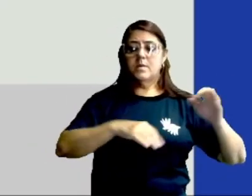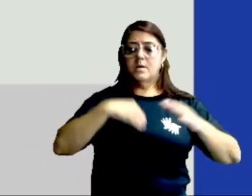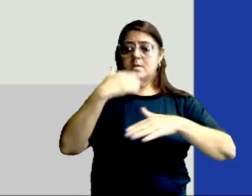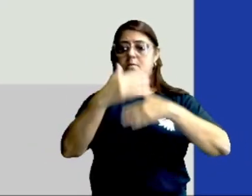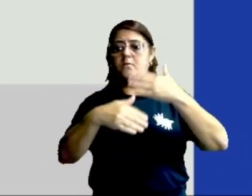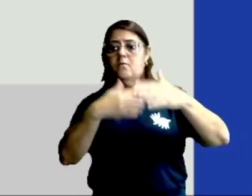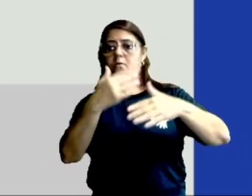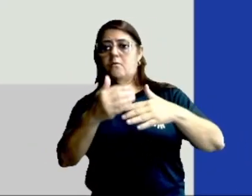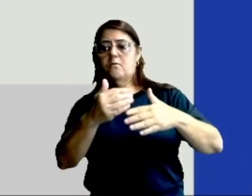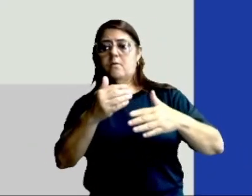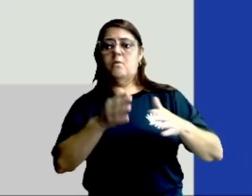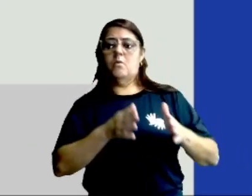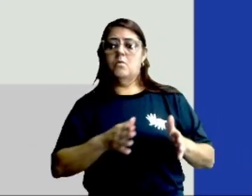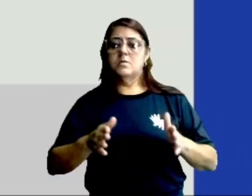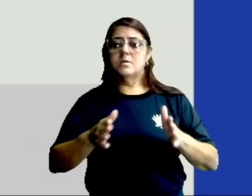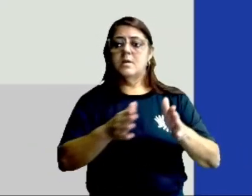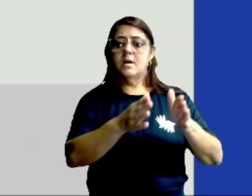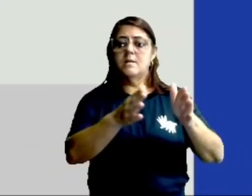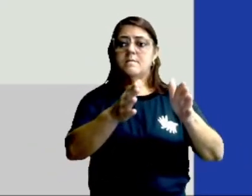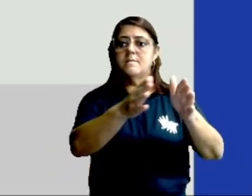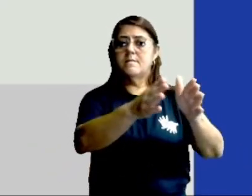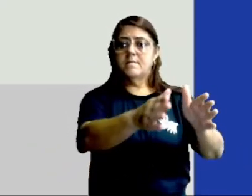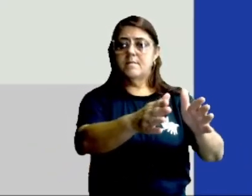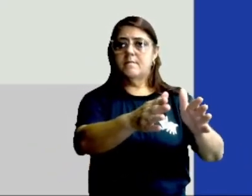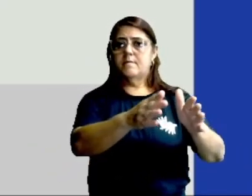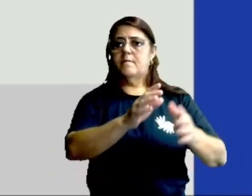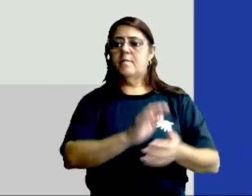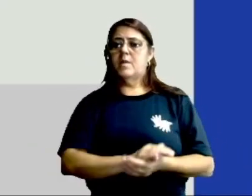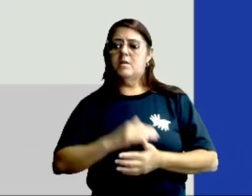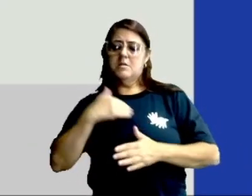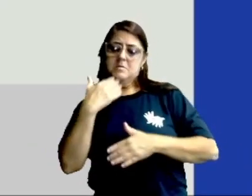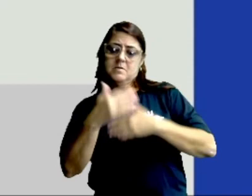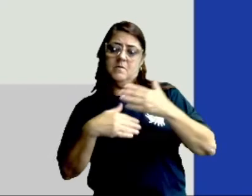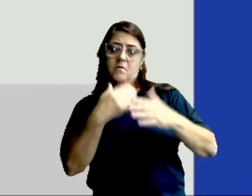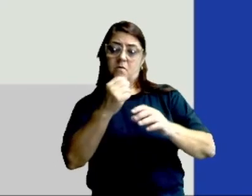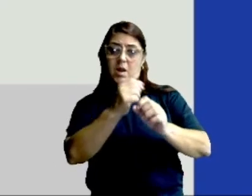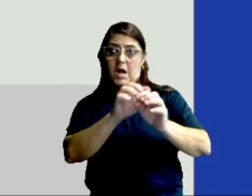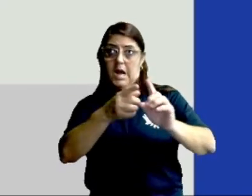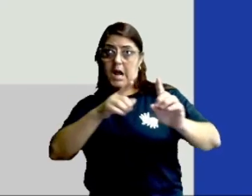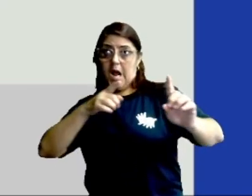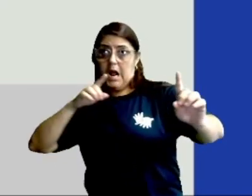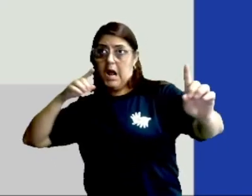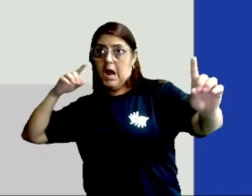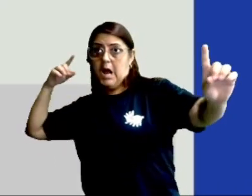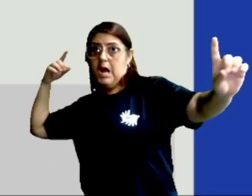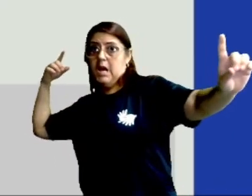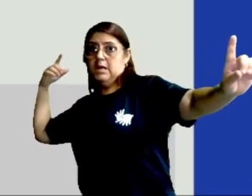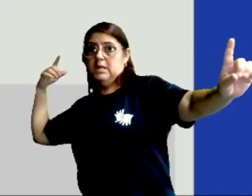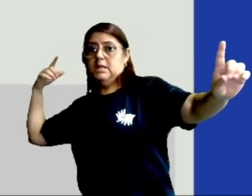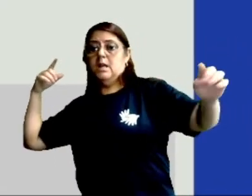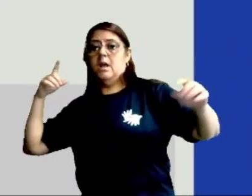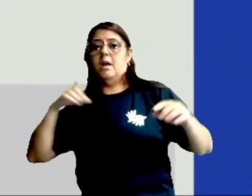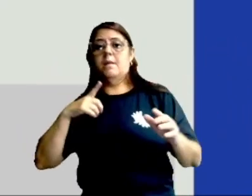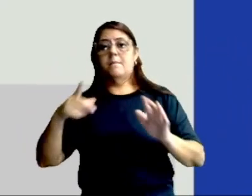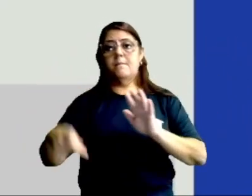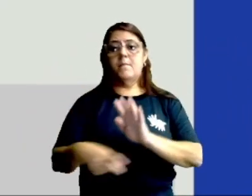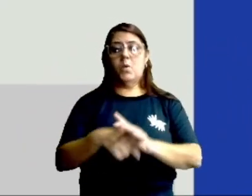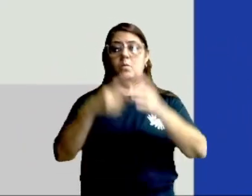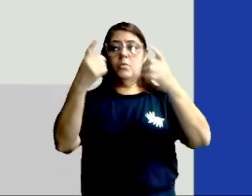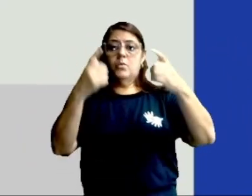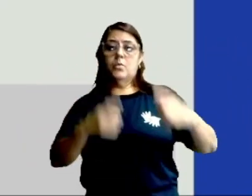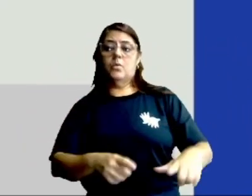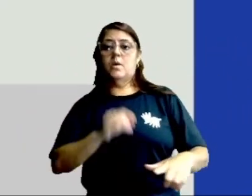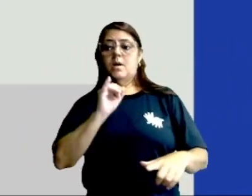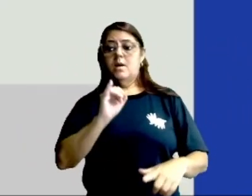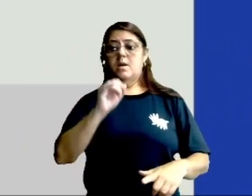desenvolveram, que foram essas estradas. Essas estradas, elas eram imensas e elas eram feitas em terrenos íngremes,